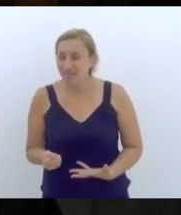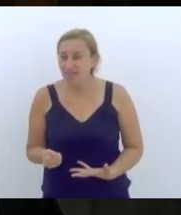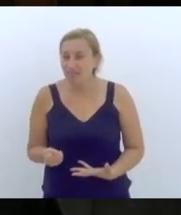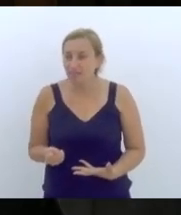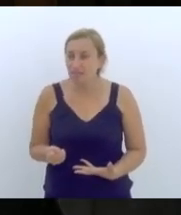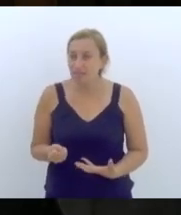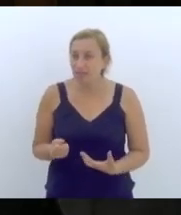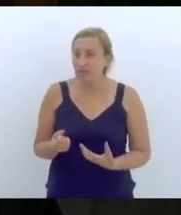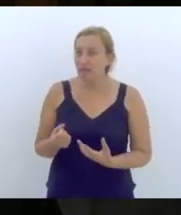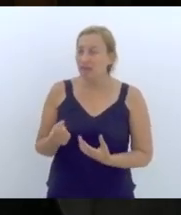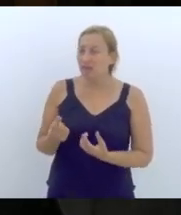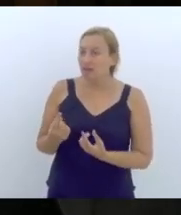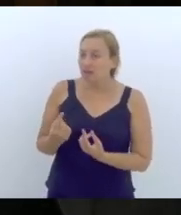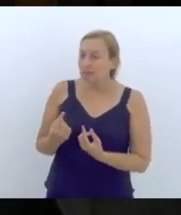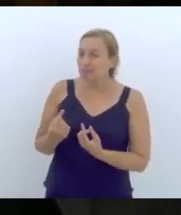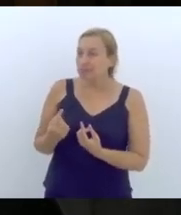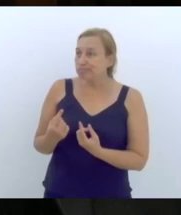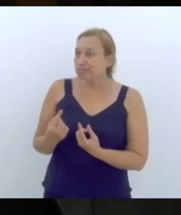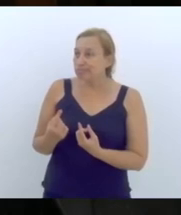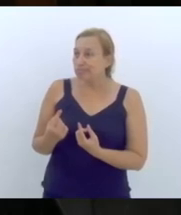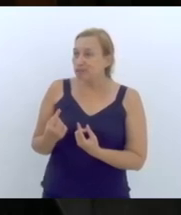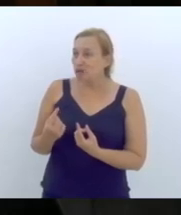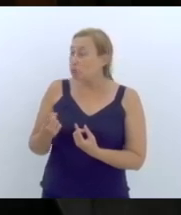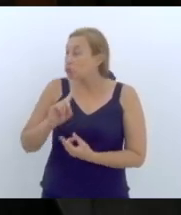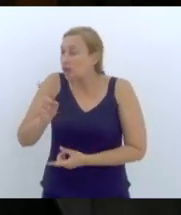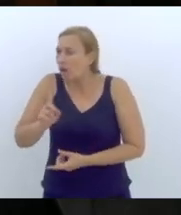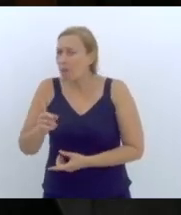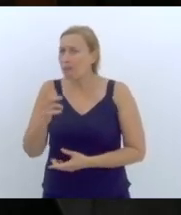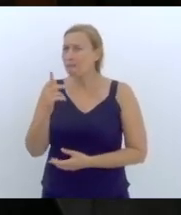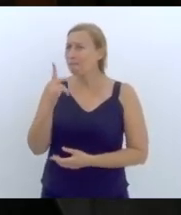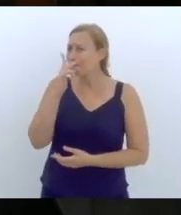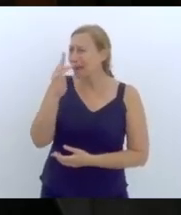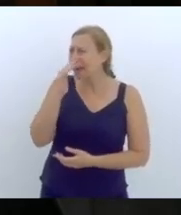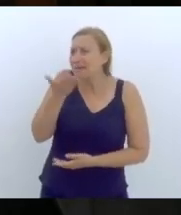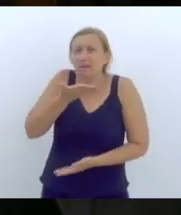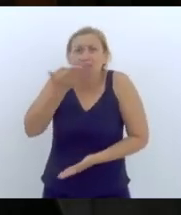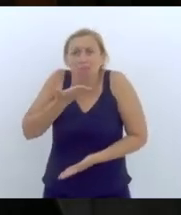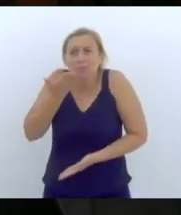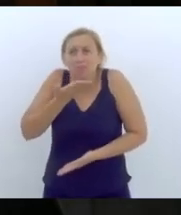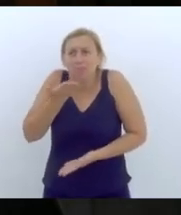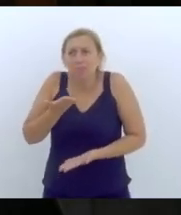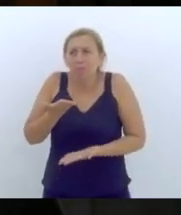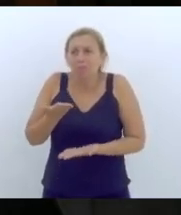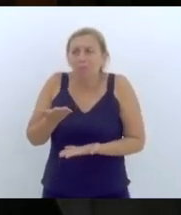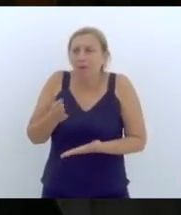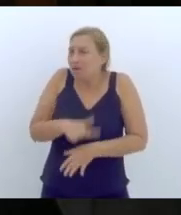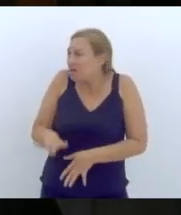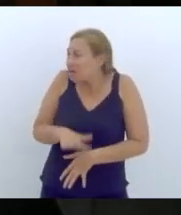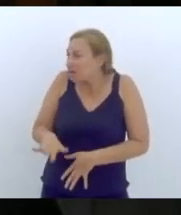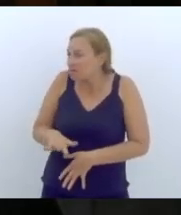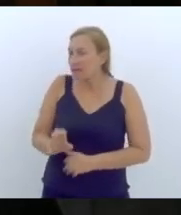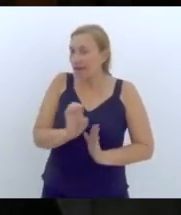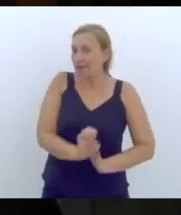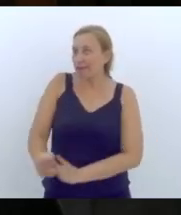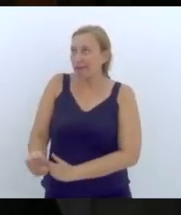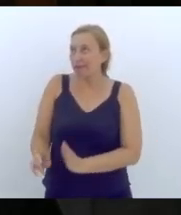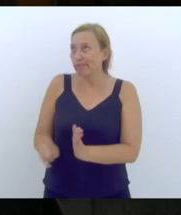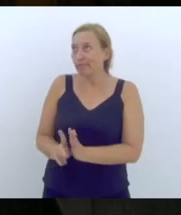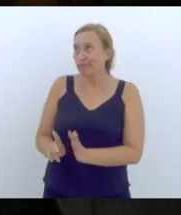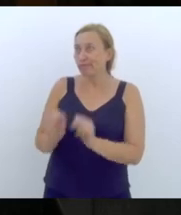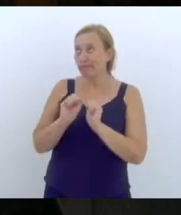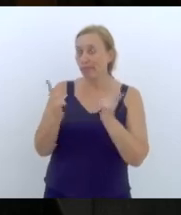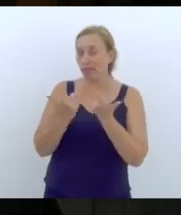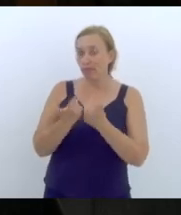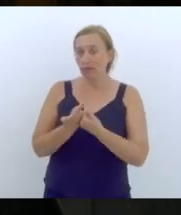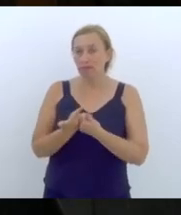repudiada, contrariada, parece criança mimada, a esquerda que aqui está na Alerj.